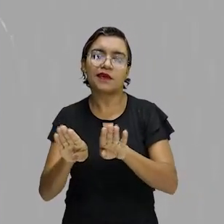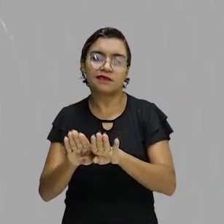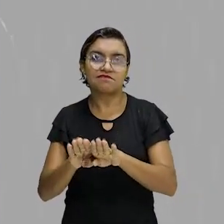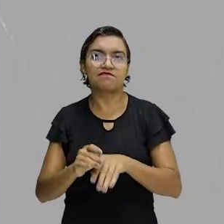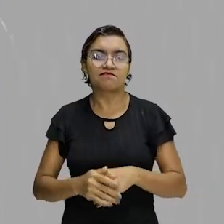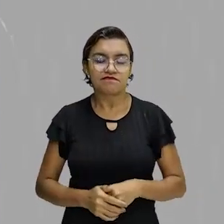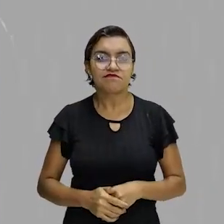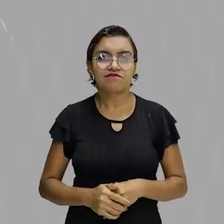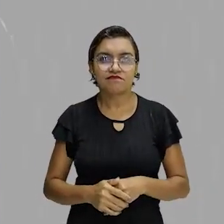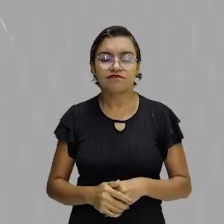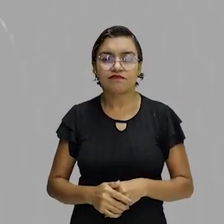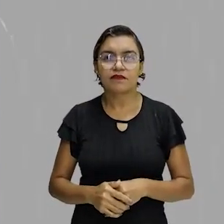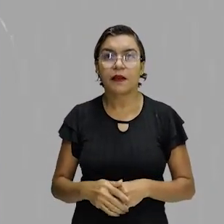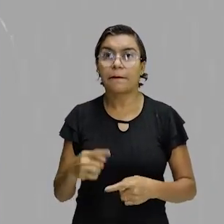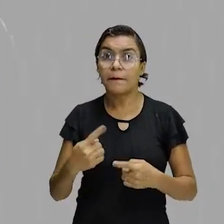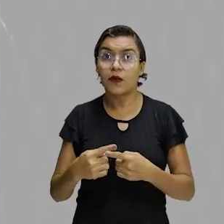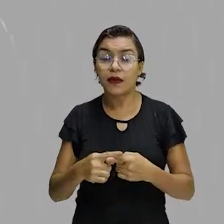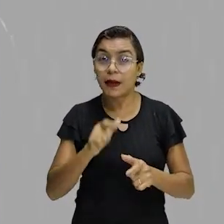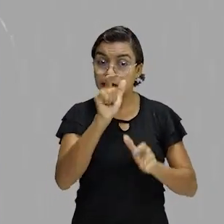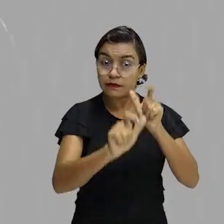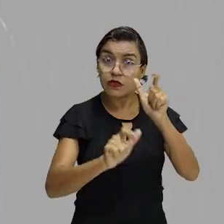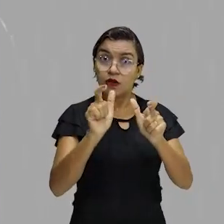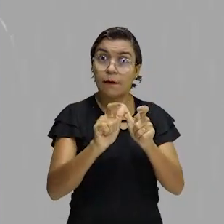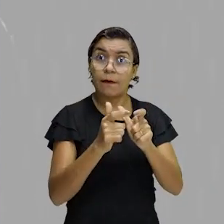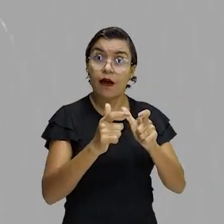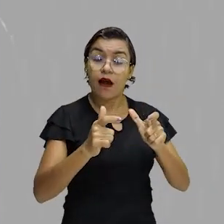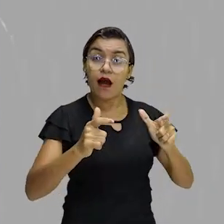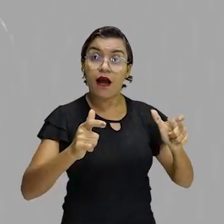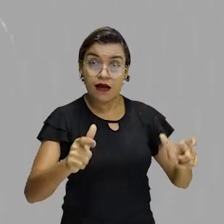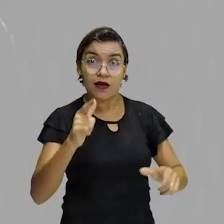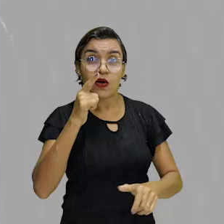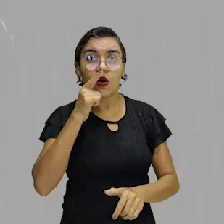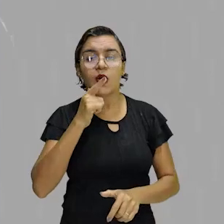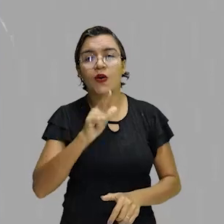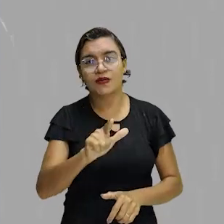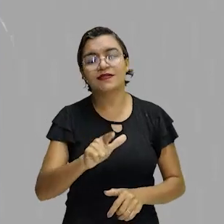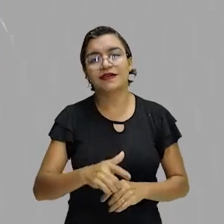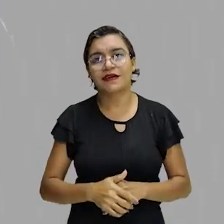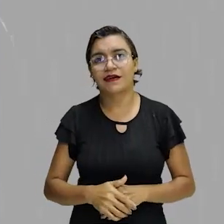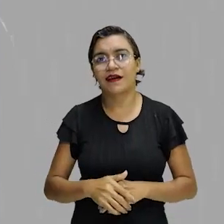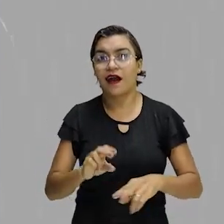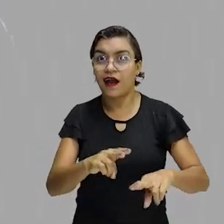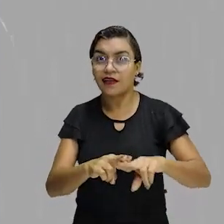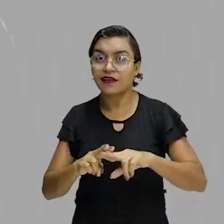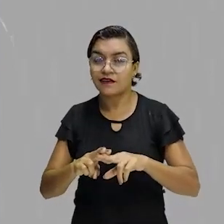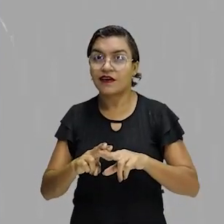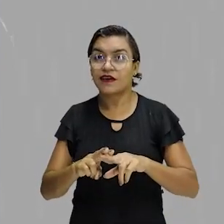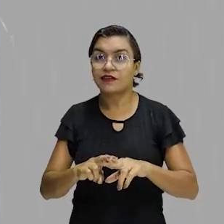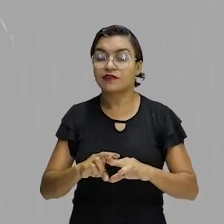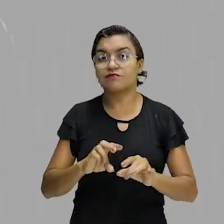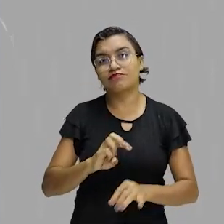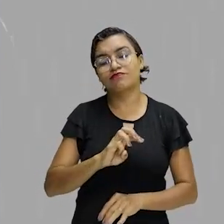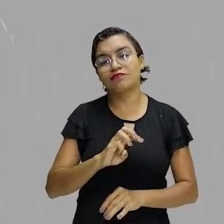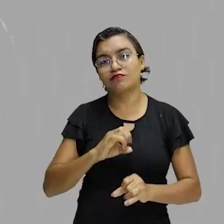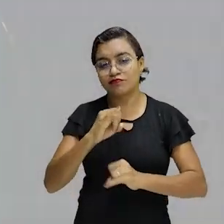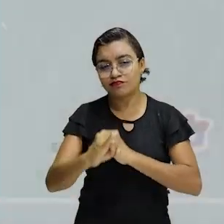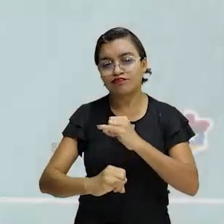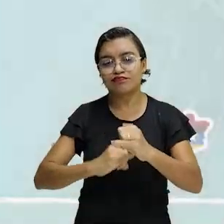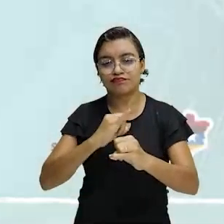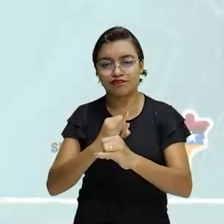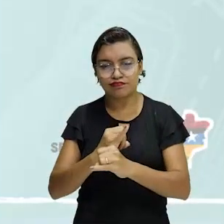eles atingem o maior número de pessoas por esse ambiente, que é o ambiente virtual, certo? Então, olha